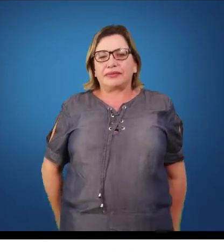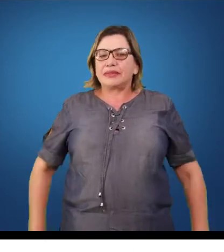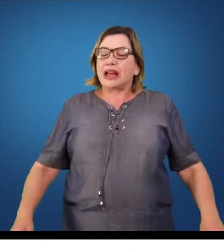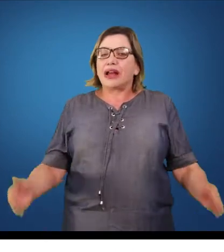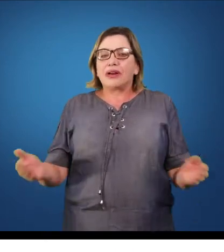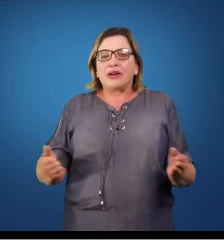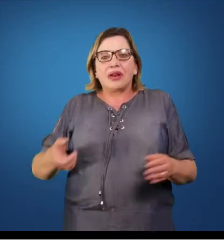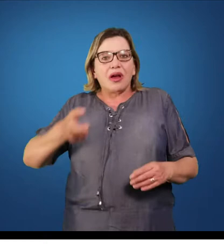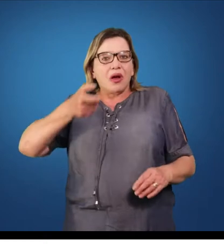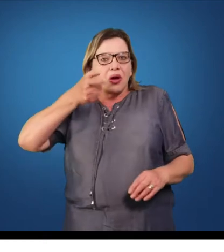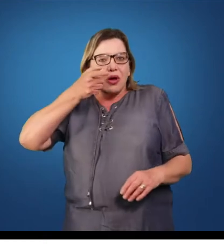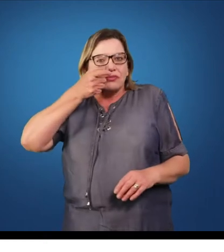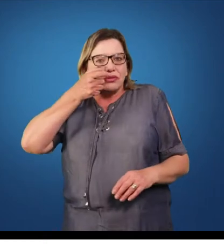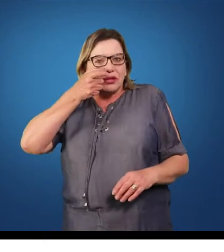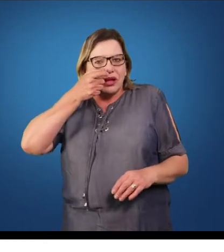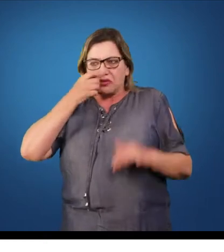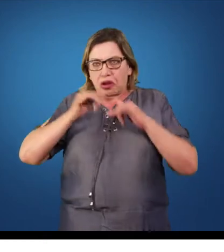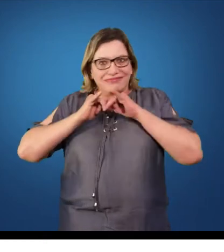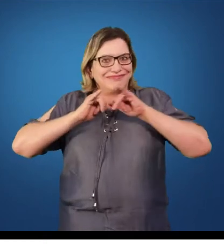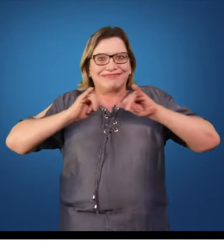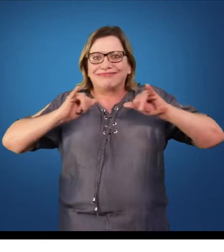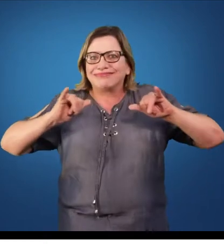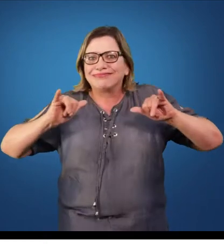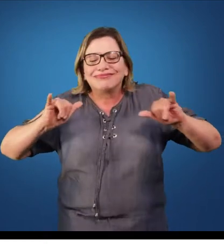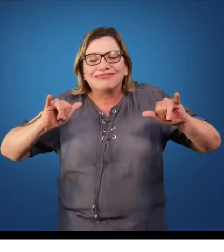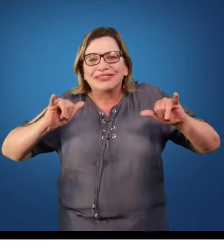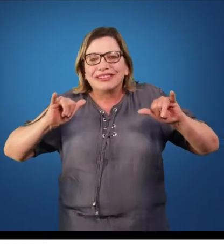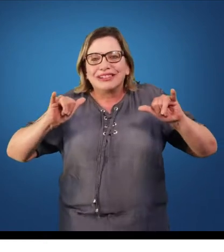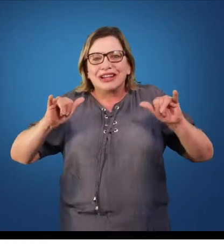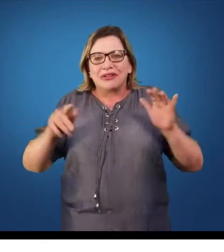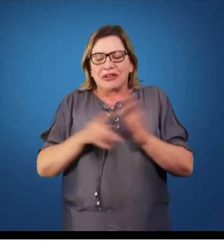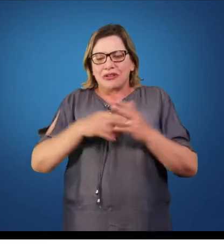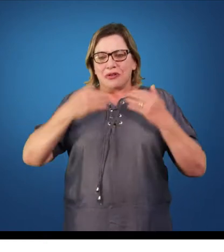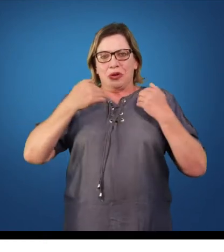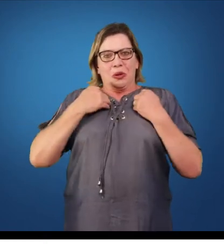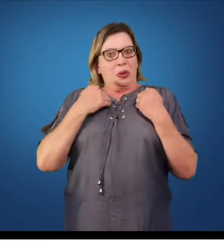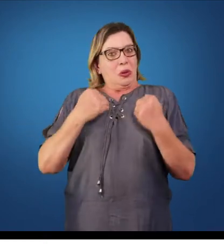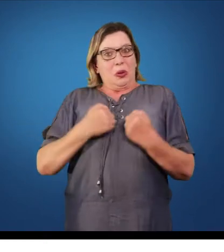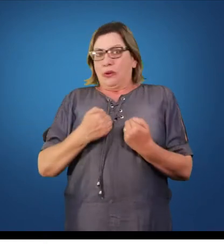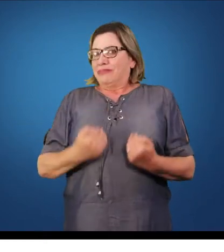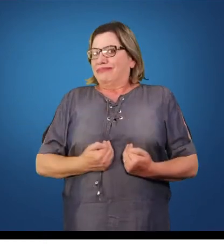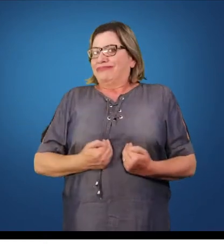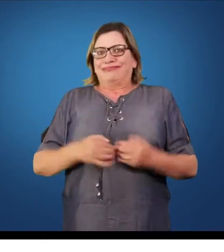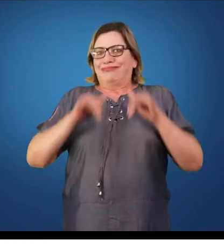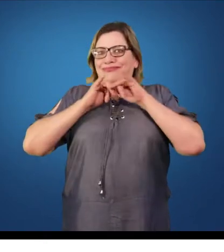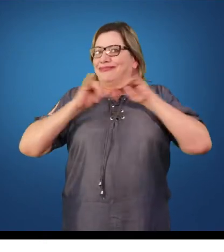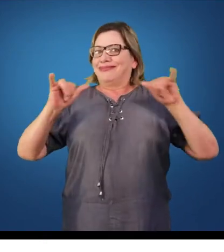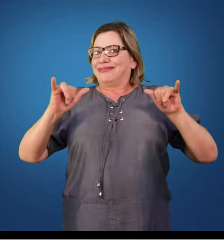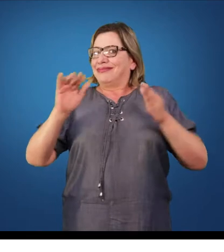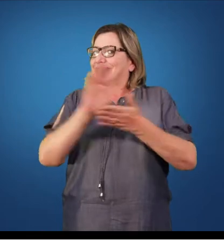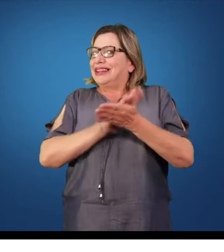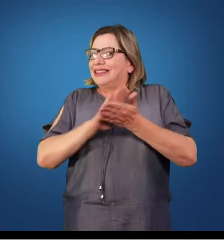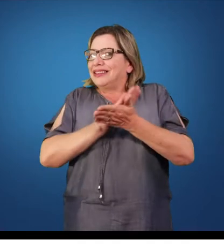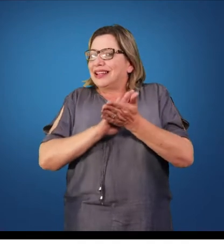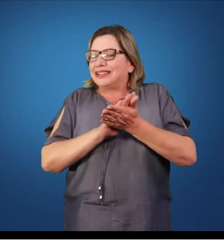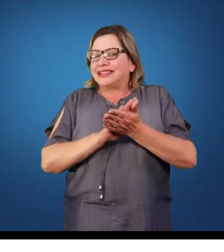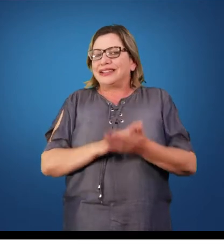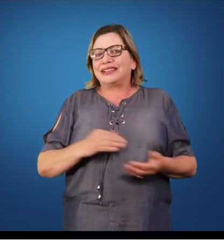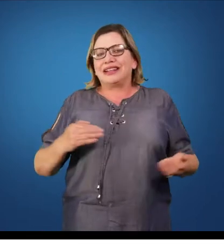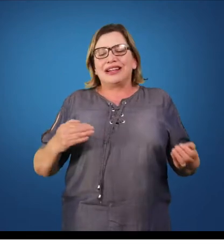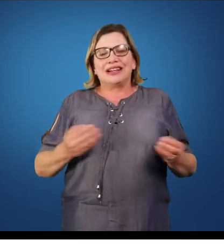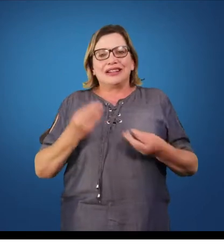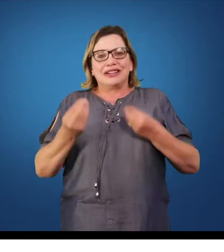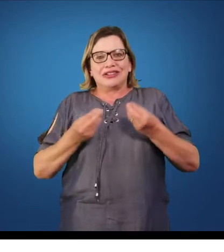Observe que eu não falei nada em relação à postura do seu corpo, né, ao executar o